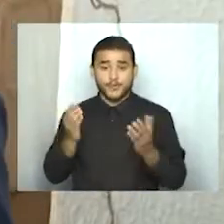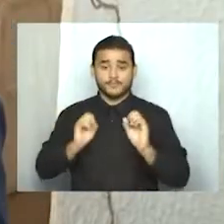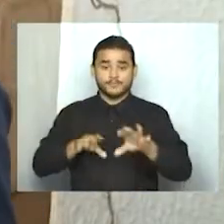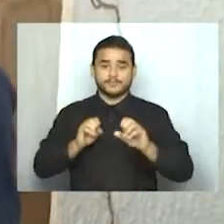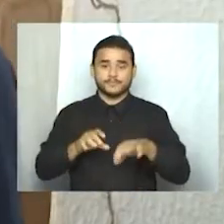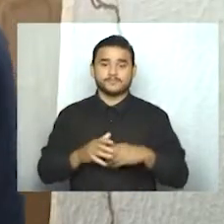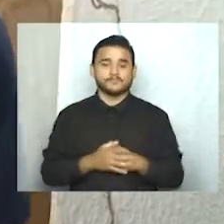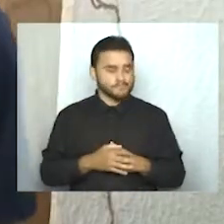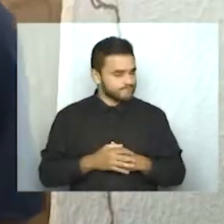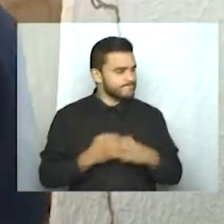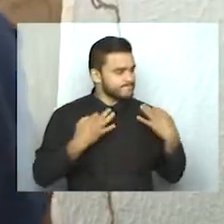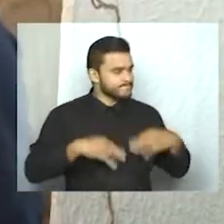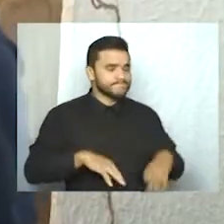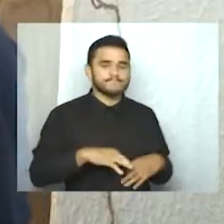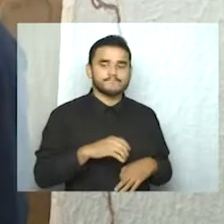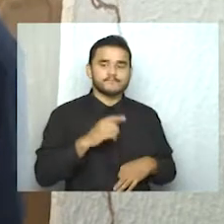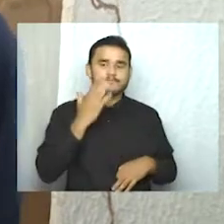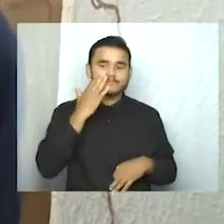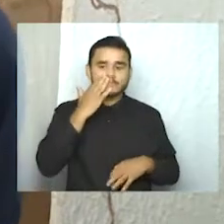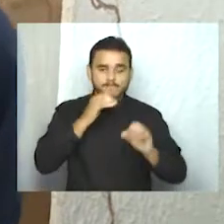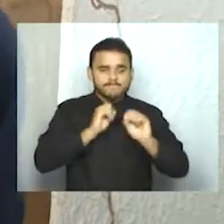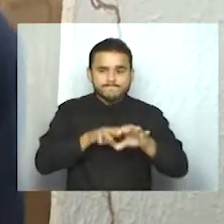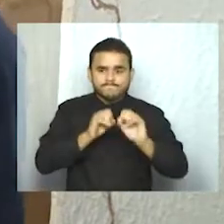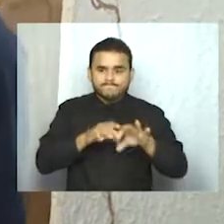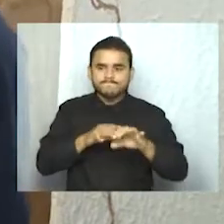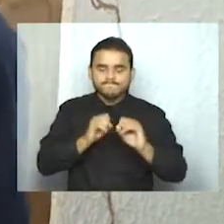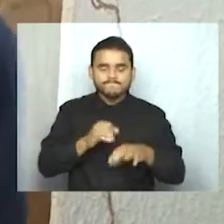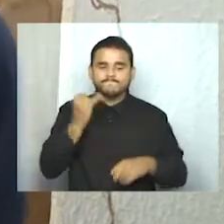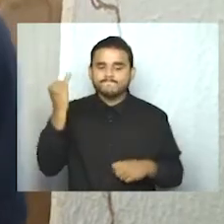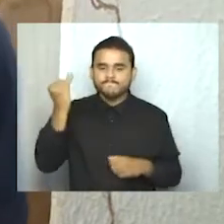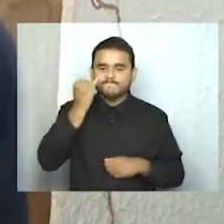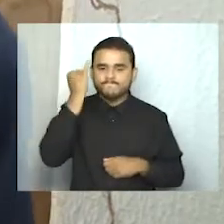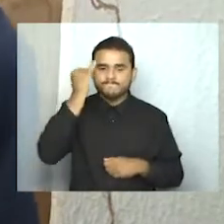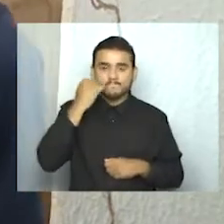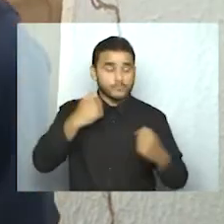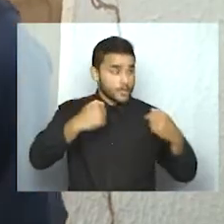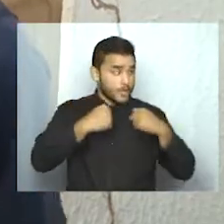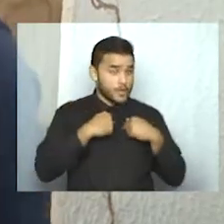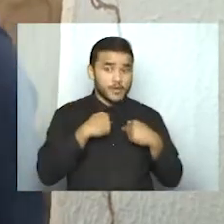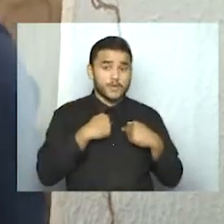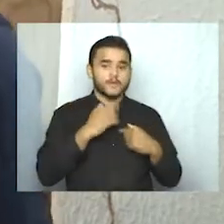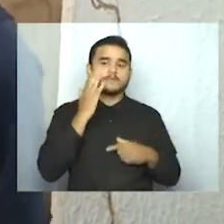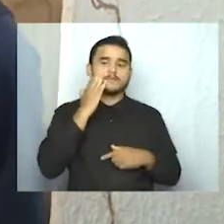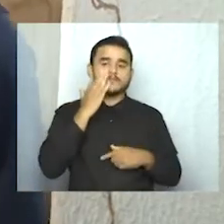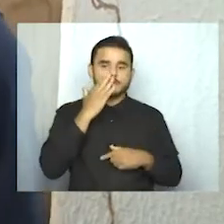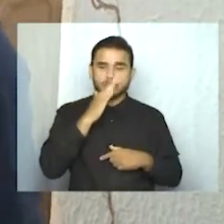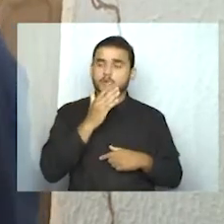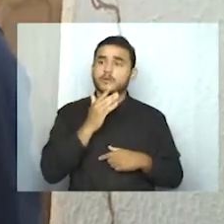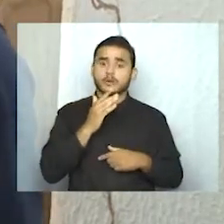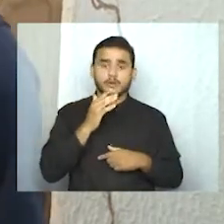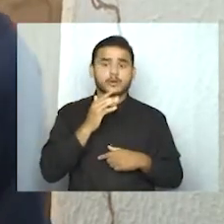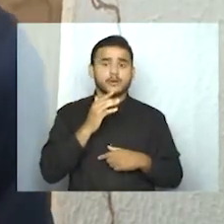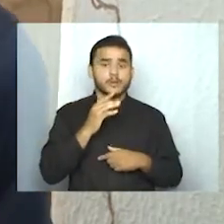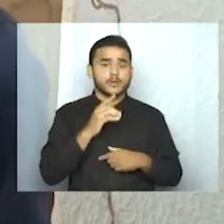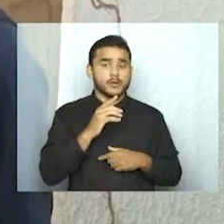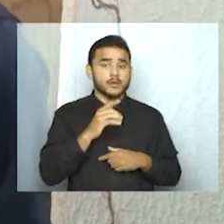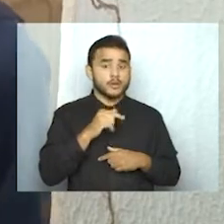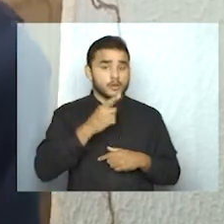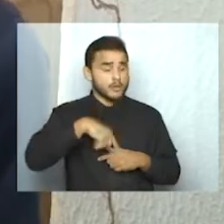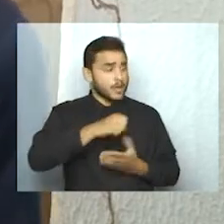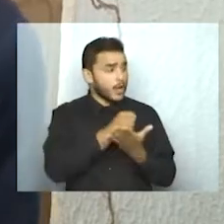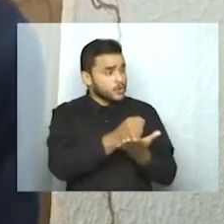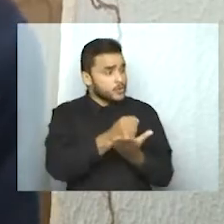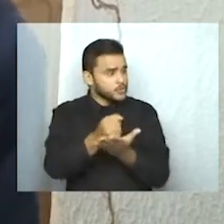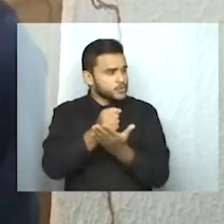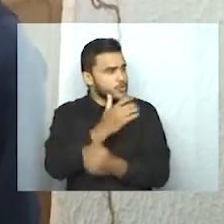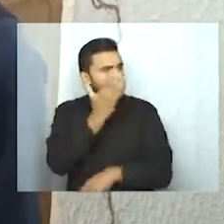gente está fazendo um trabalho bem marcante na vida deles, porque não só eu, outros já pensam em trabalhar aqui já, no futuro. Ajudar as crianças,